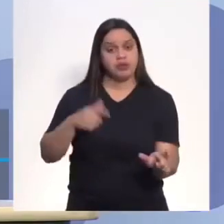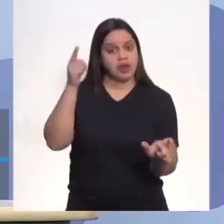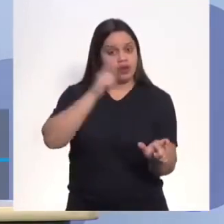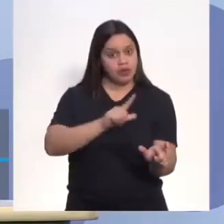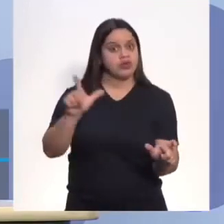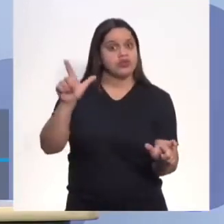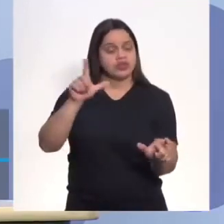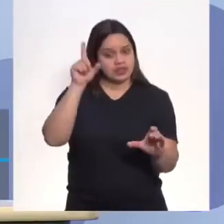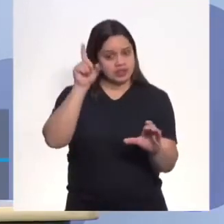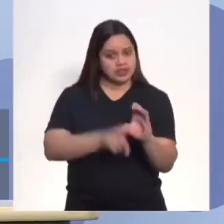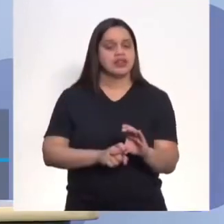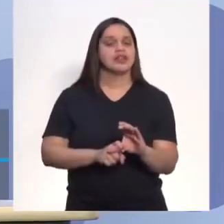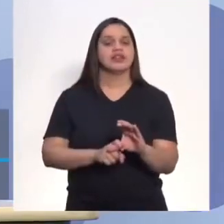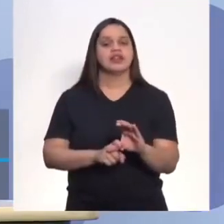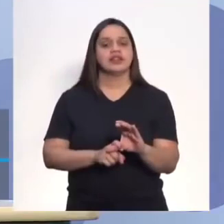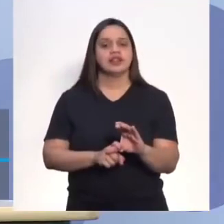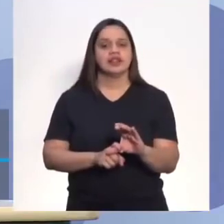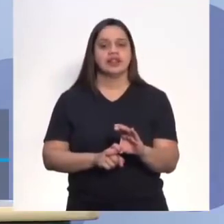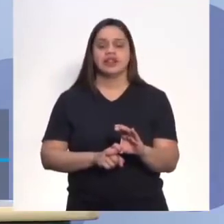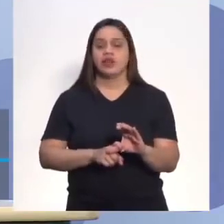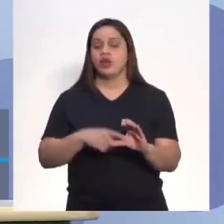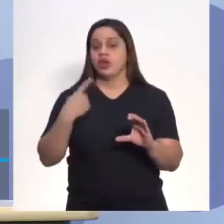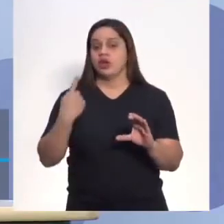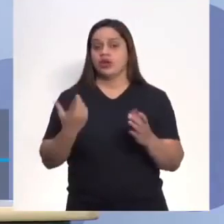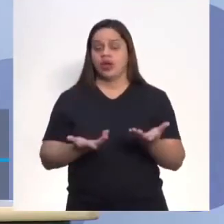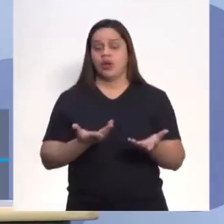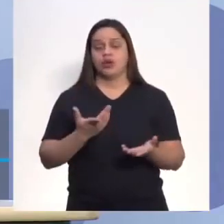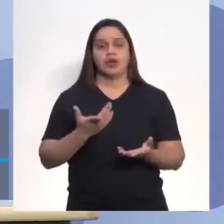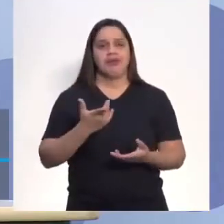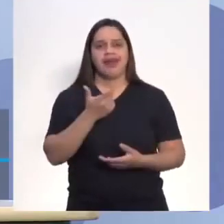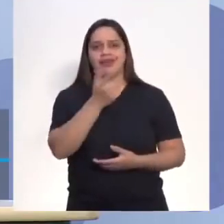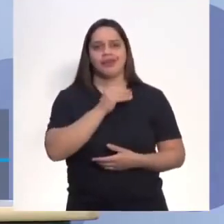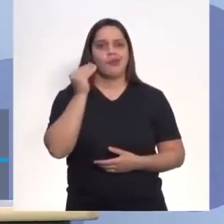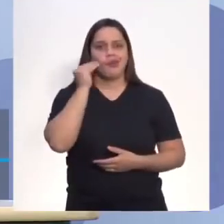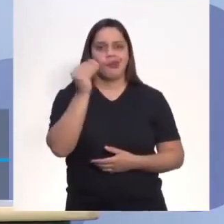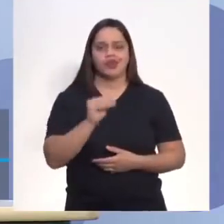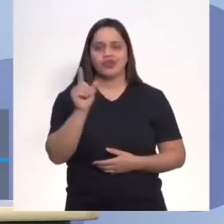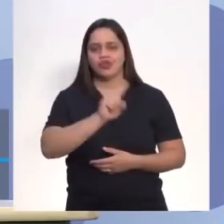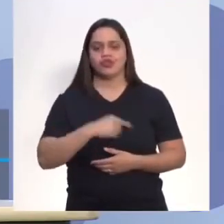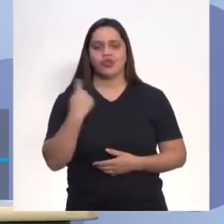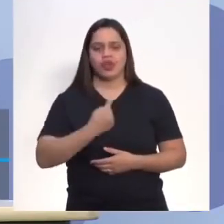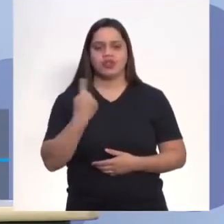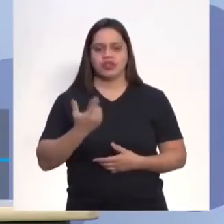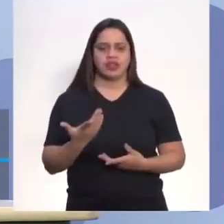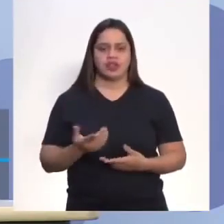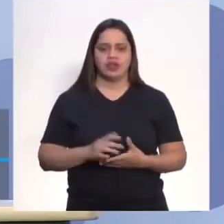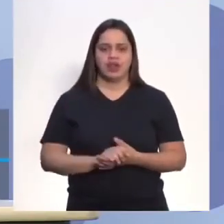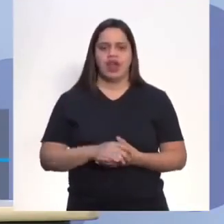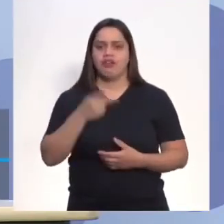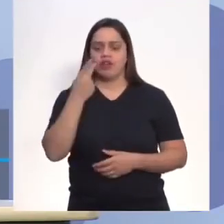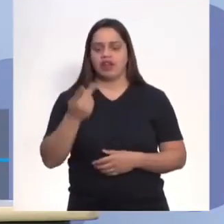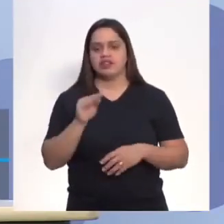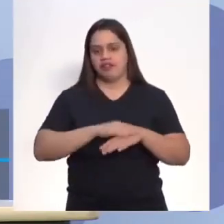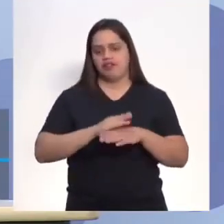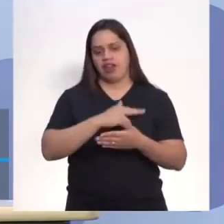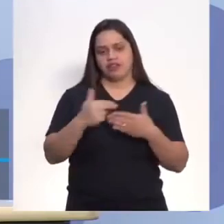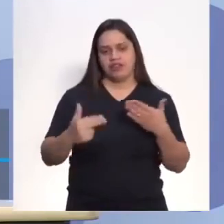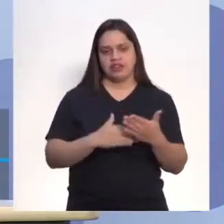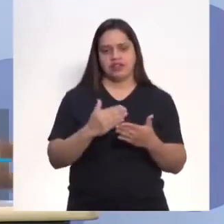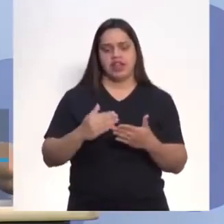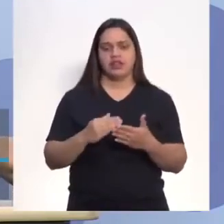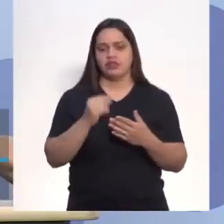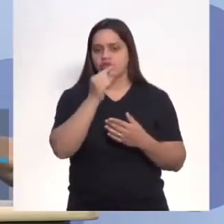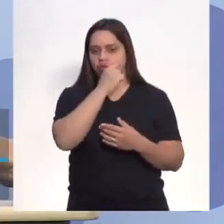ao beijo. Ele não existe por si só. E aí muitos alunos pensam, o beijo, você faz um desenho de uma boquinha, é o